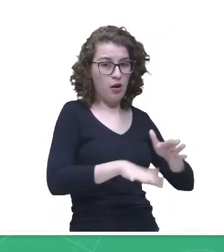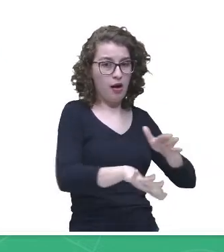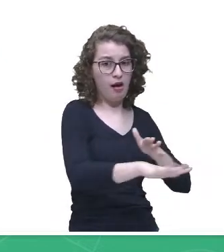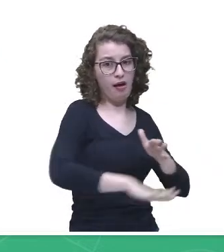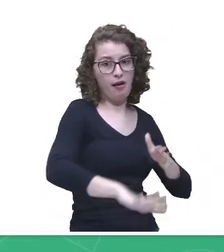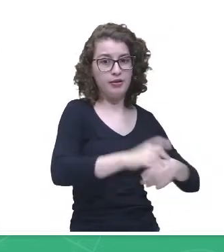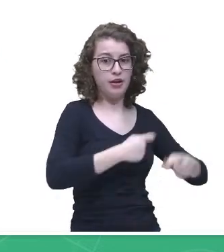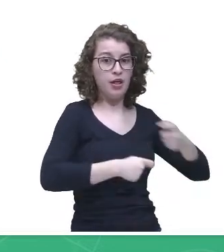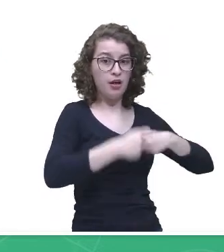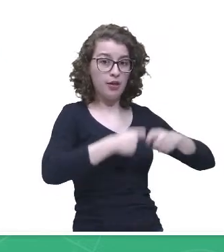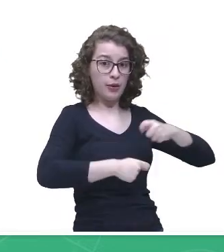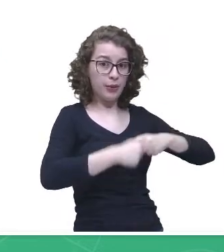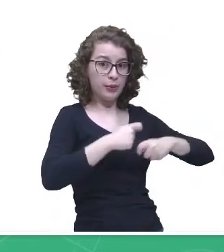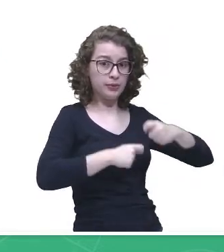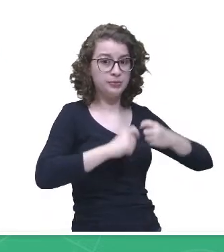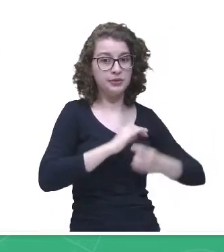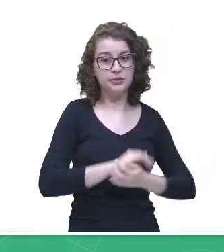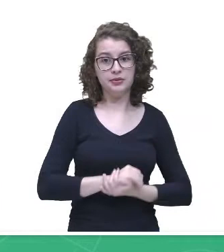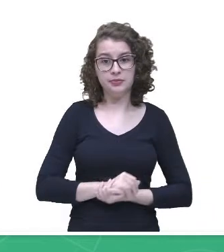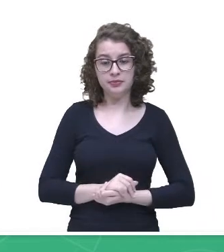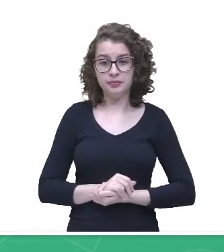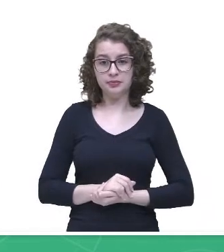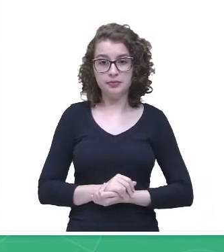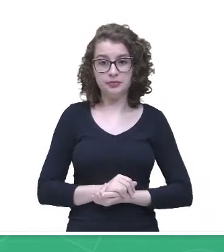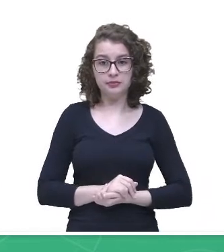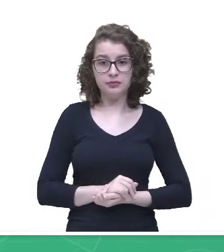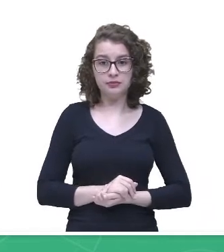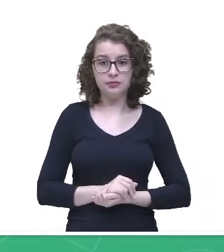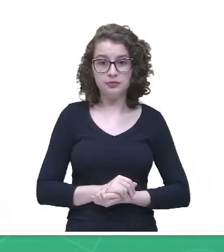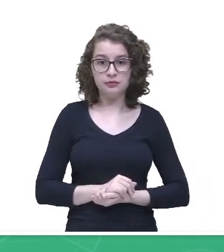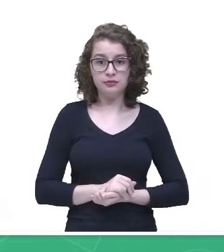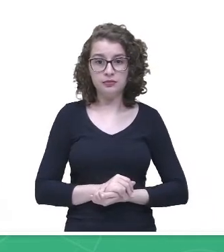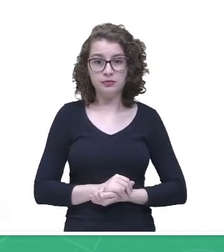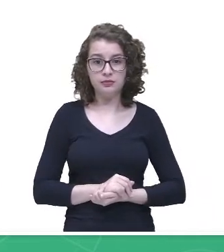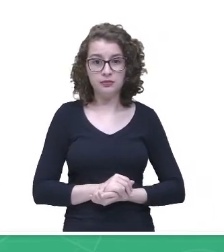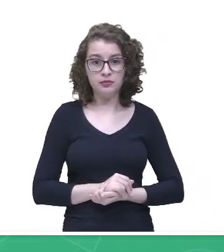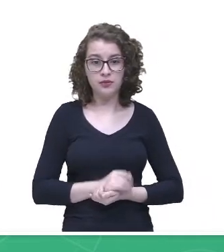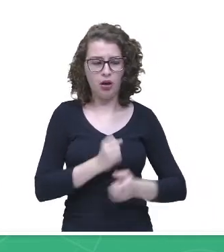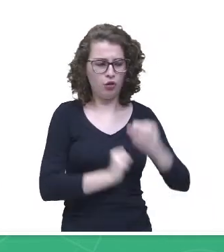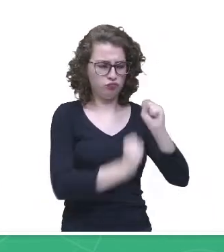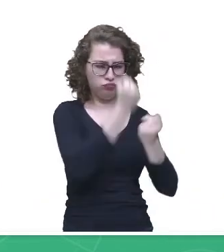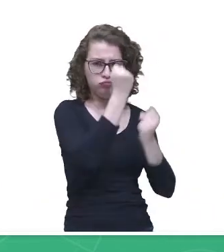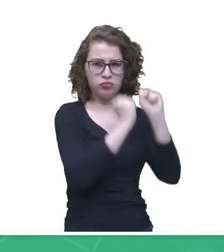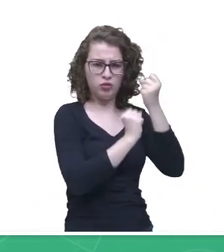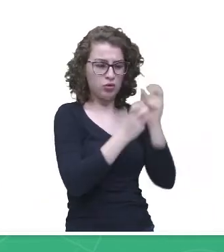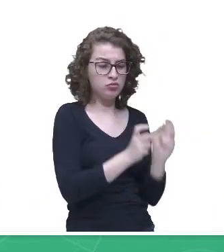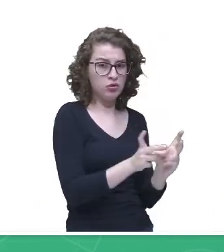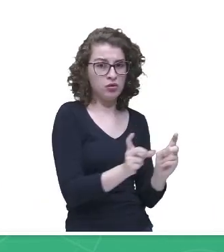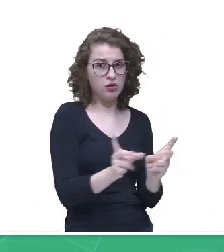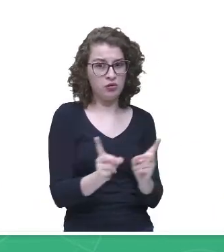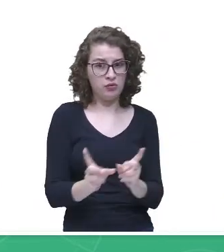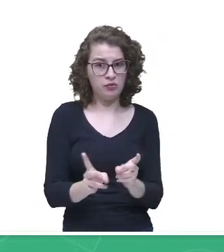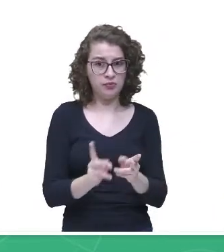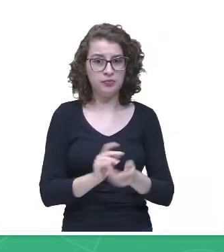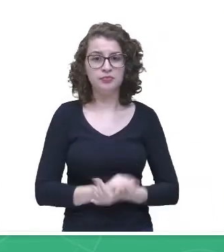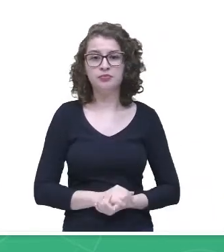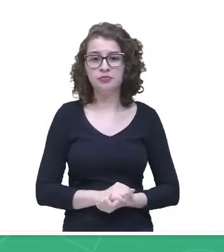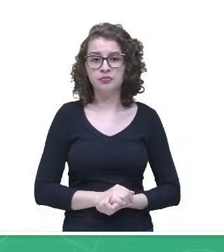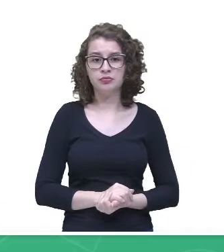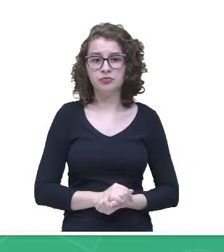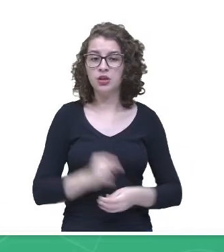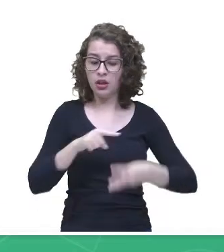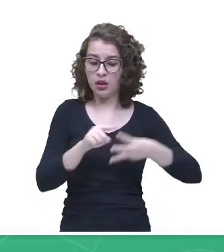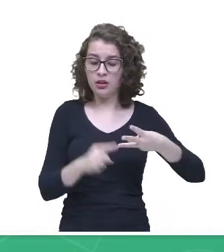ao setor secundário e terciário, a indústria e o comércio, por exemplo. Aqui nessas 3